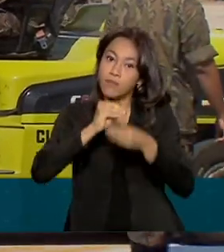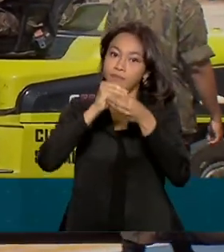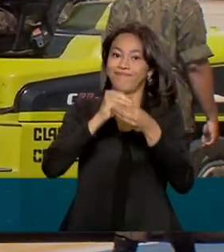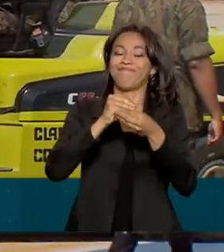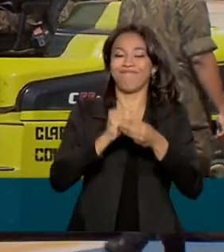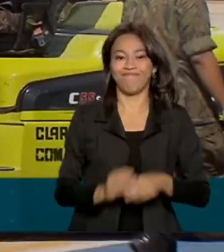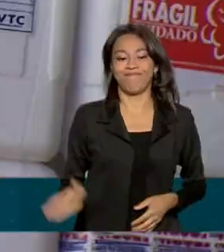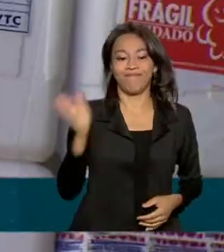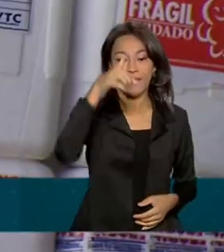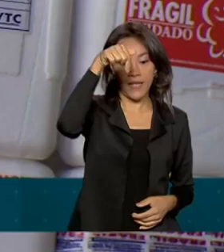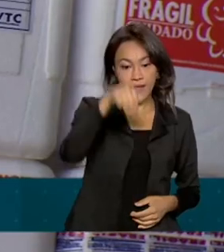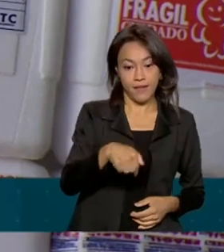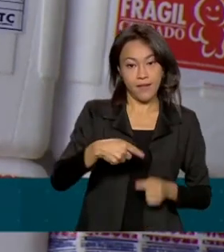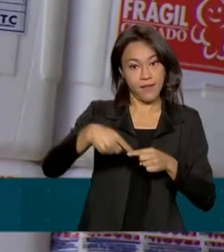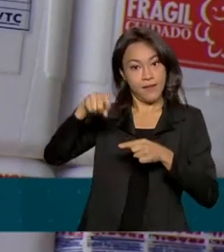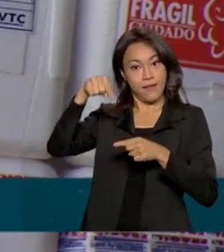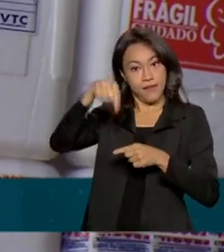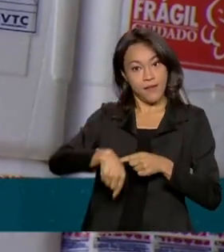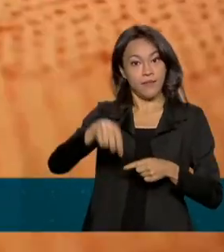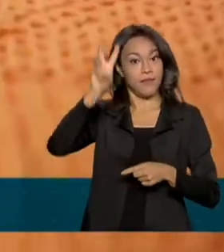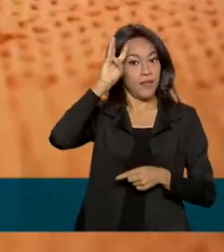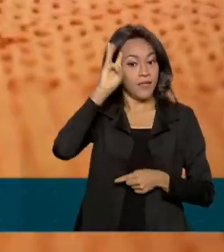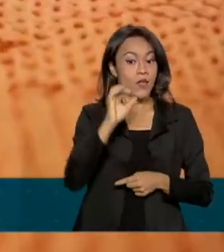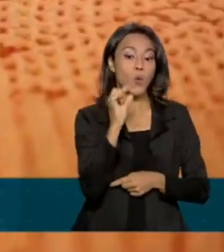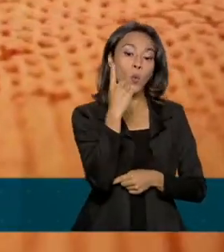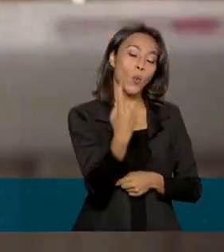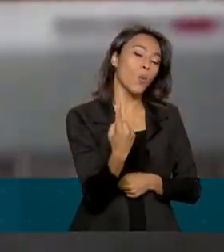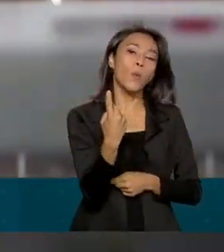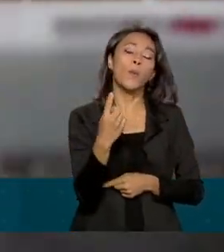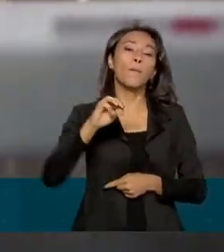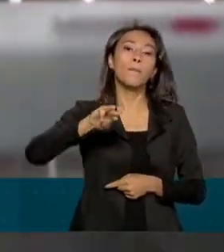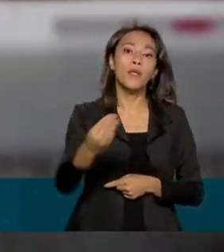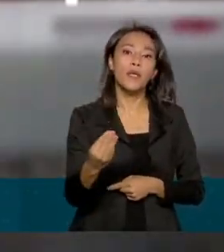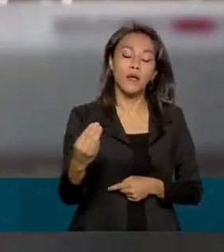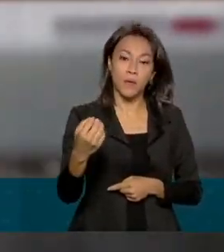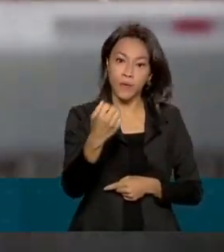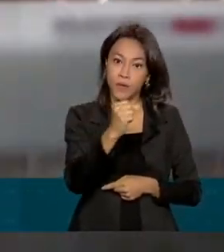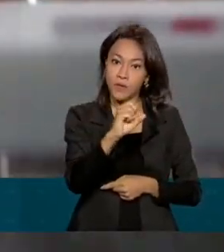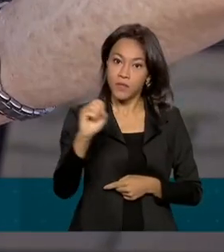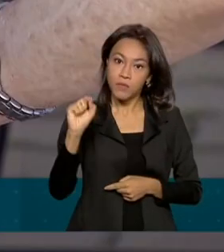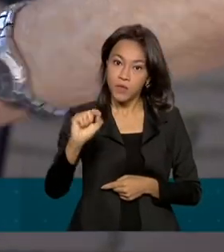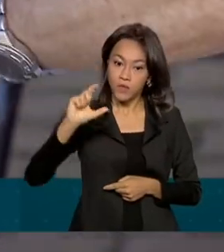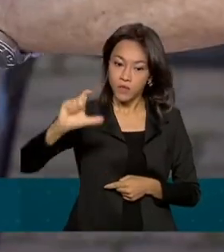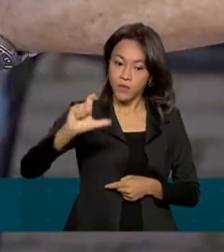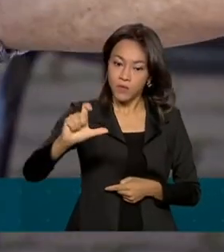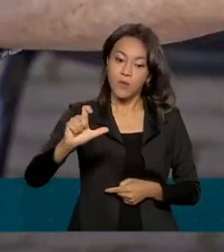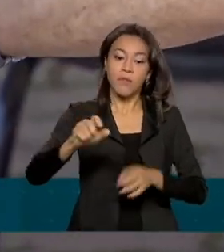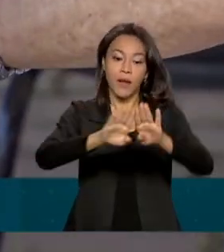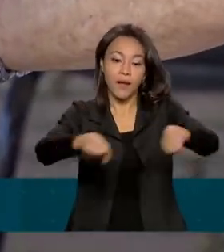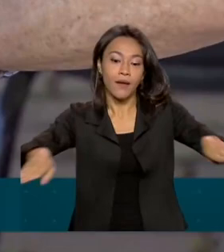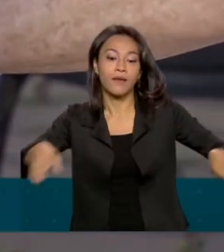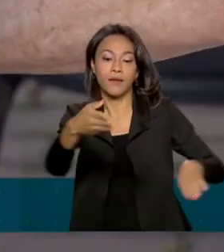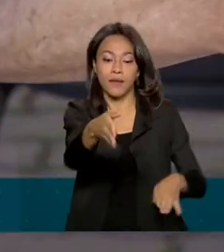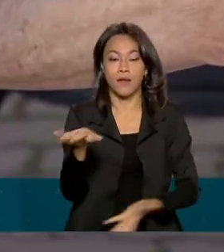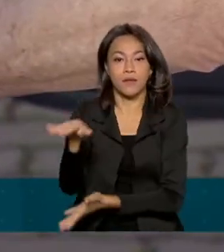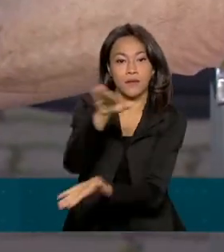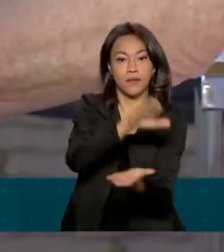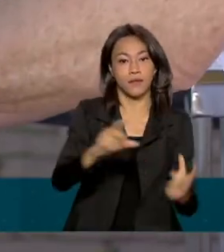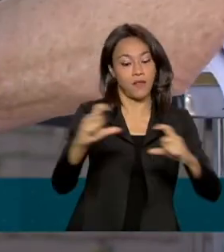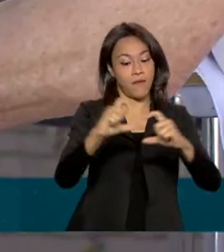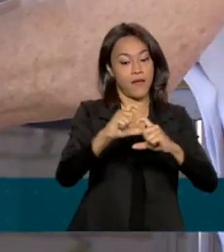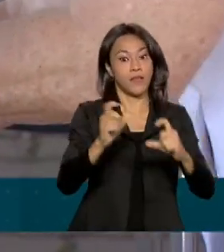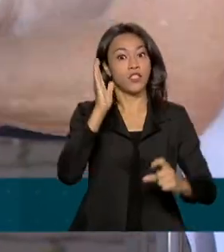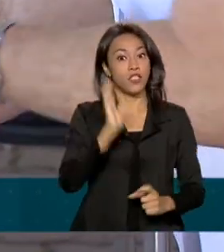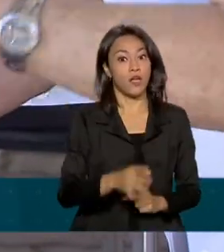segunda-feira, o Brasil recebeu mais 1 milhão e 800 mil doses da vacina pediátrica da Pfizer. Agora, já são mais de 4 milhões